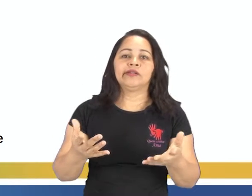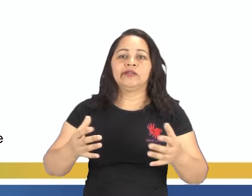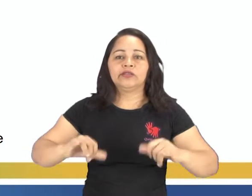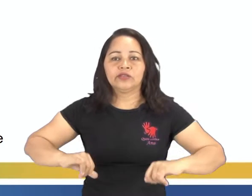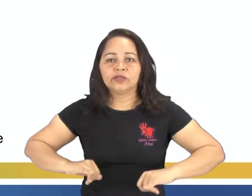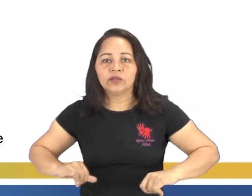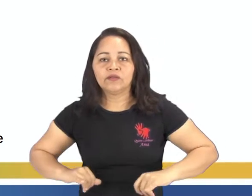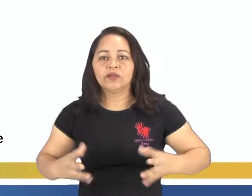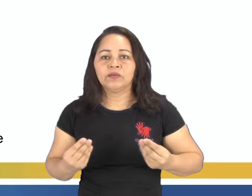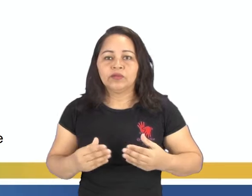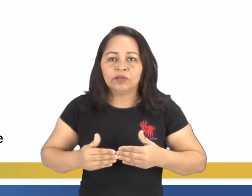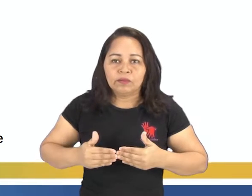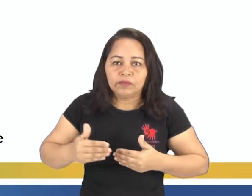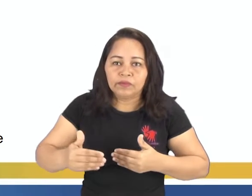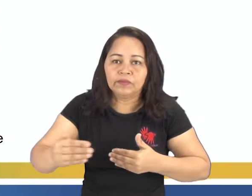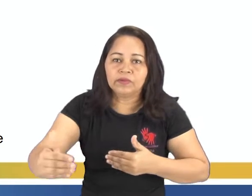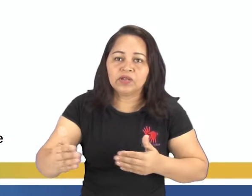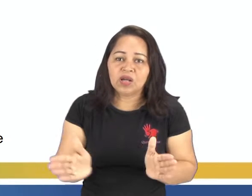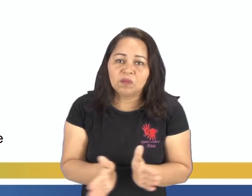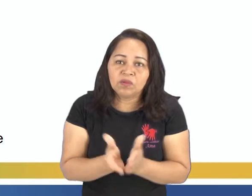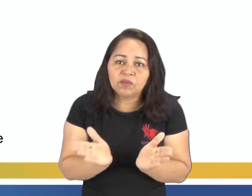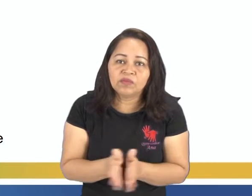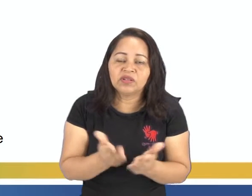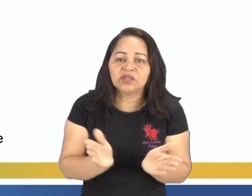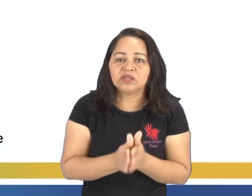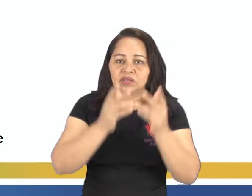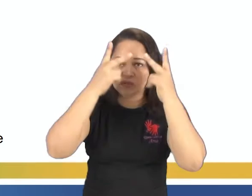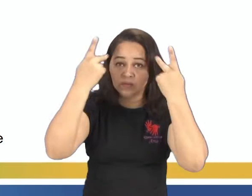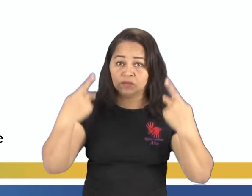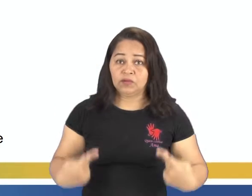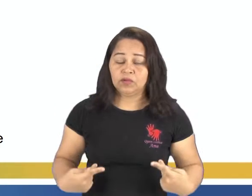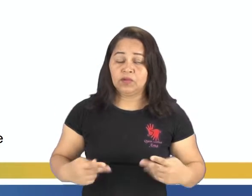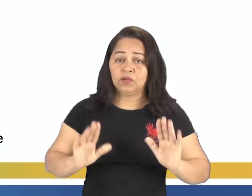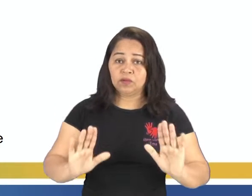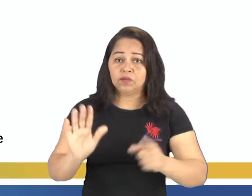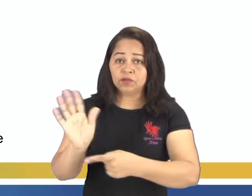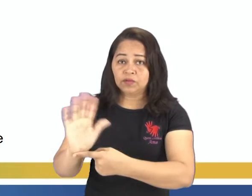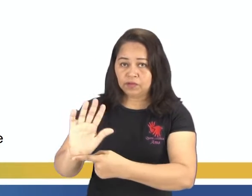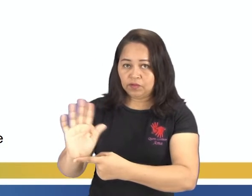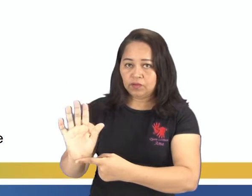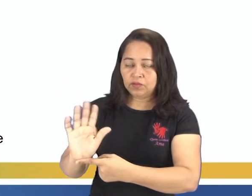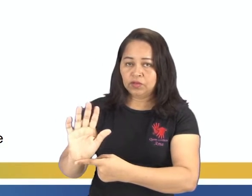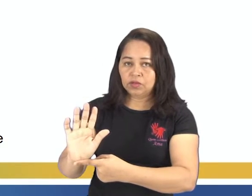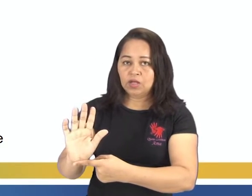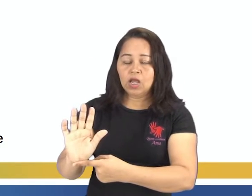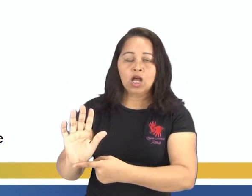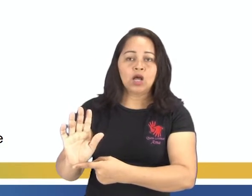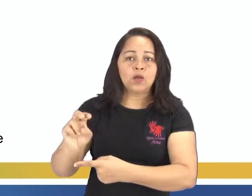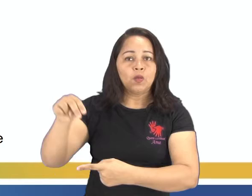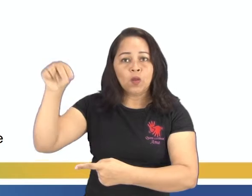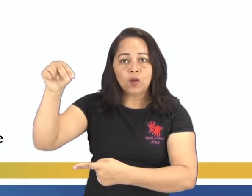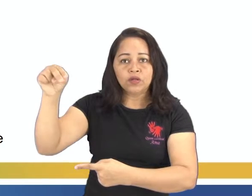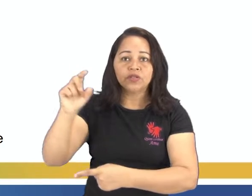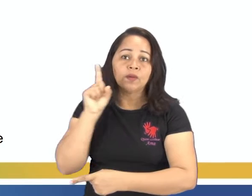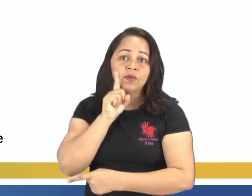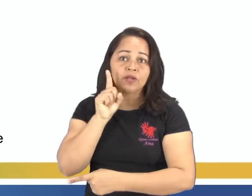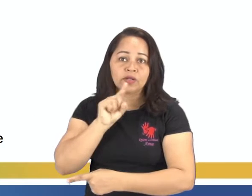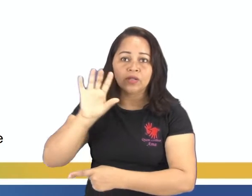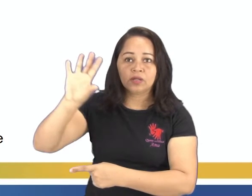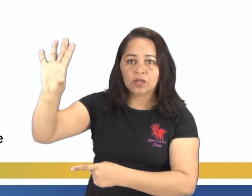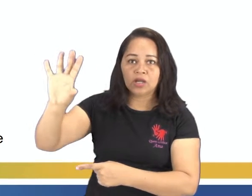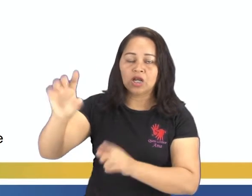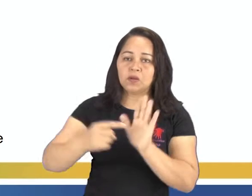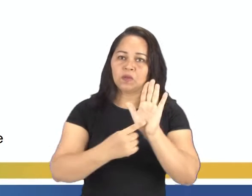início trabalham com miséria humana. Os filmes norte-americanos apresentam os problemas sociais e soluções